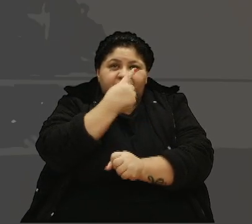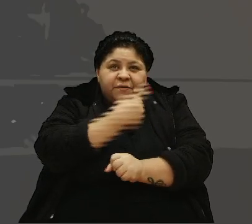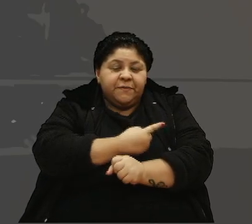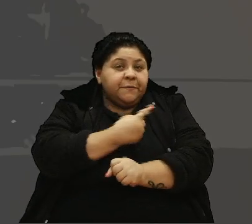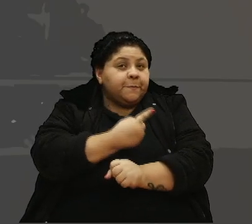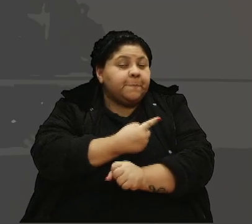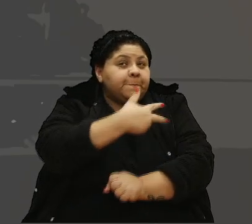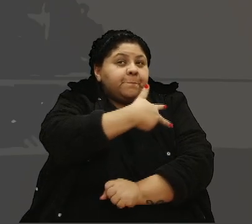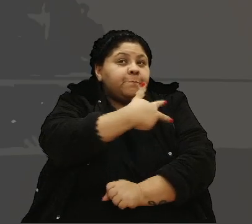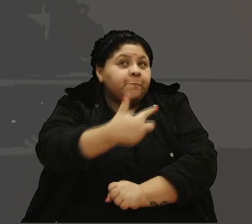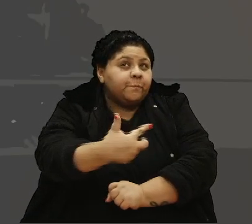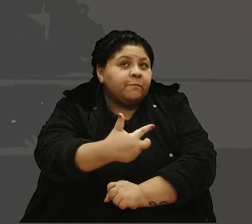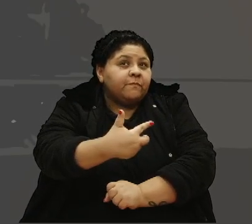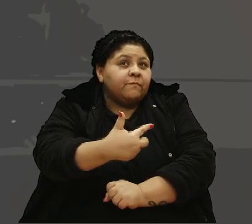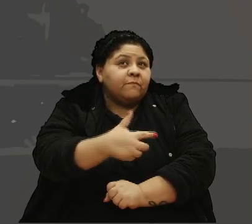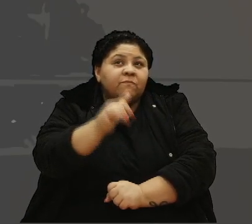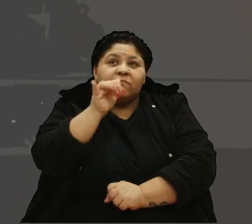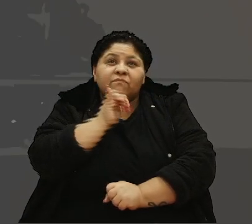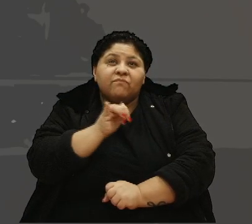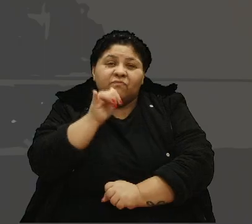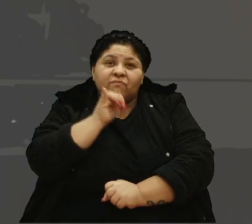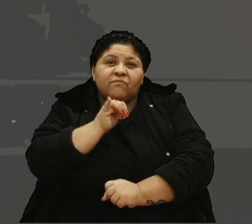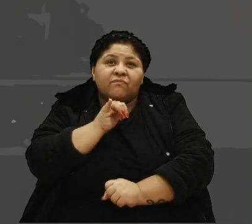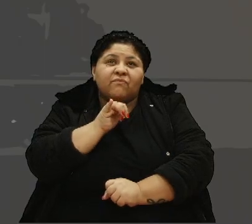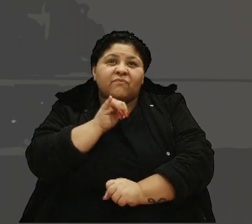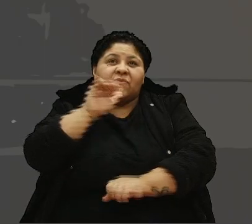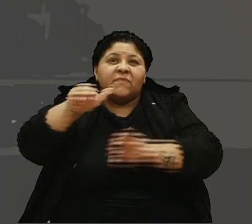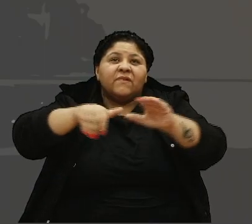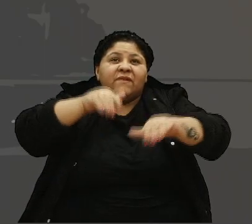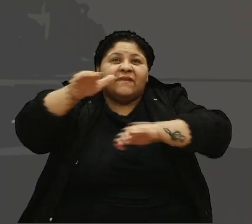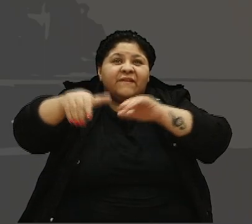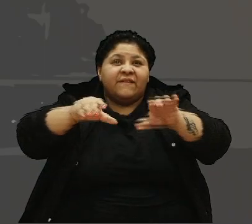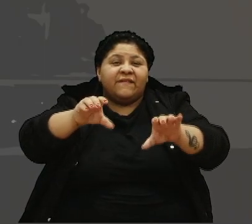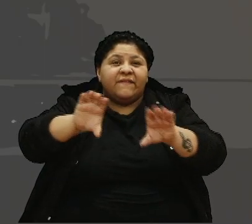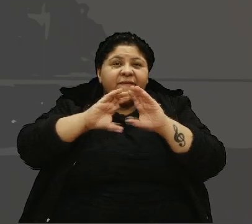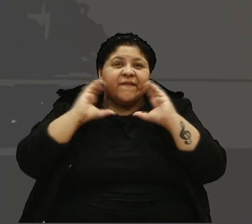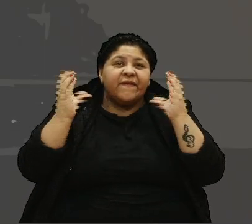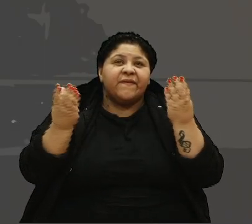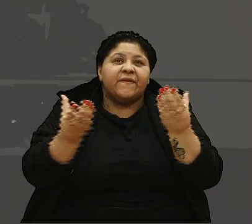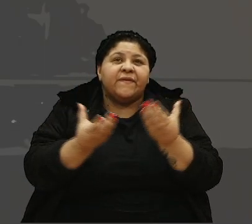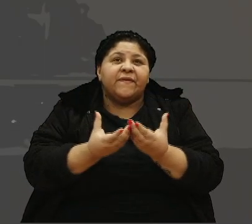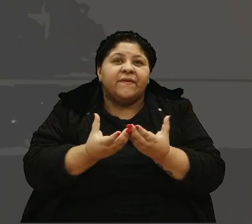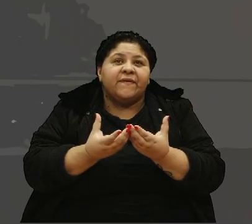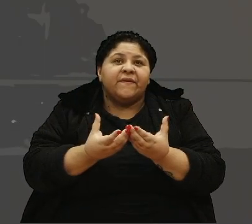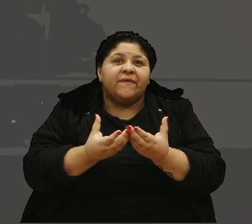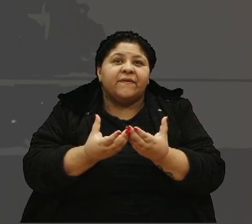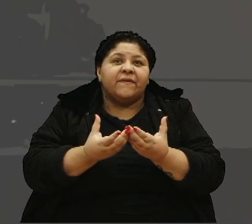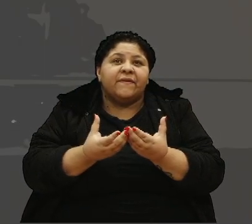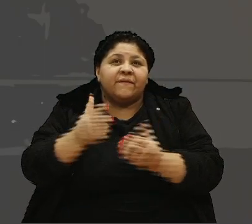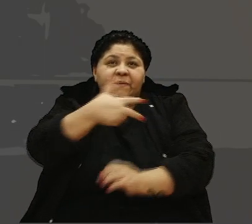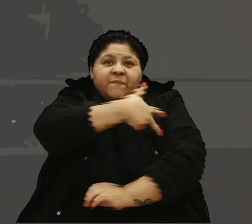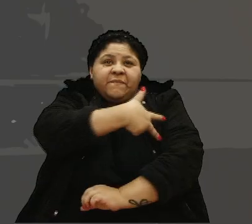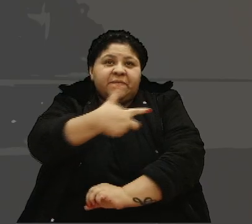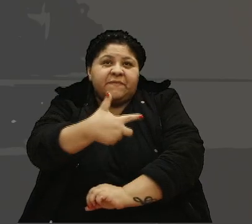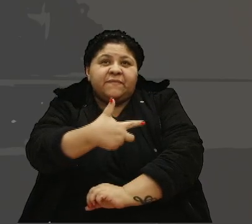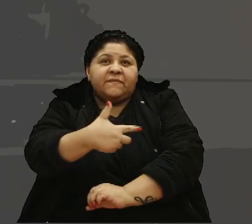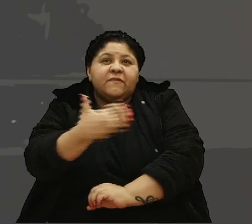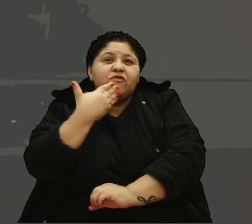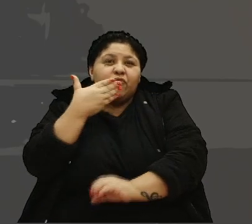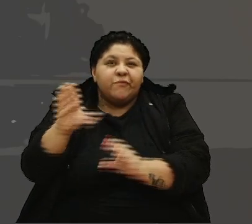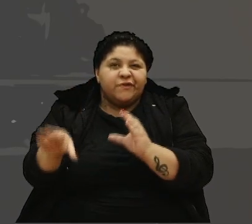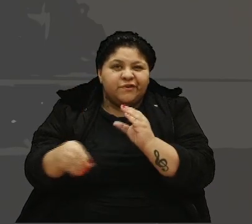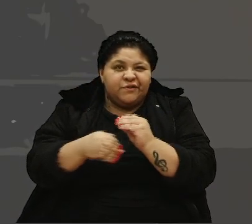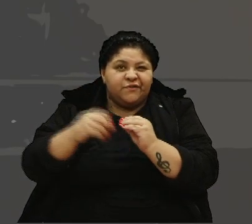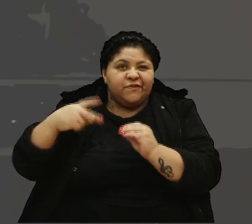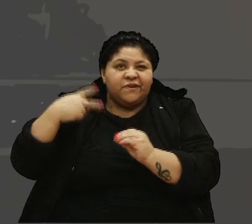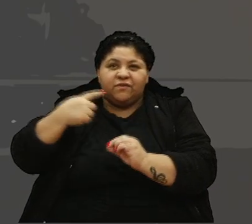vacinando, para dar o exemplo e chamar a nossa comunidade para a vacinação. Vou lhe pedir uma parte também,